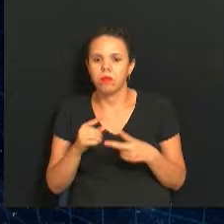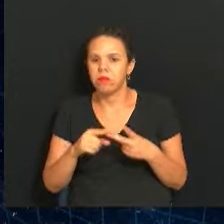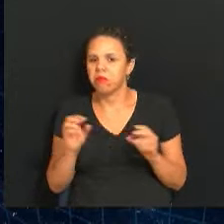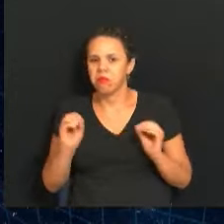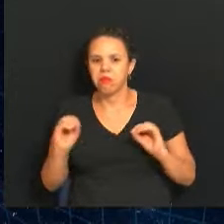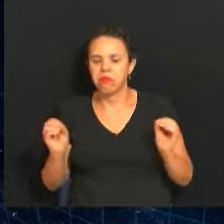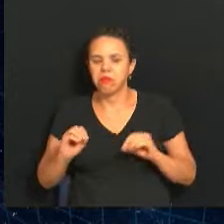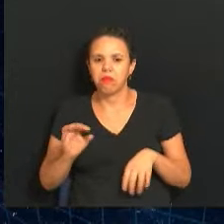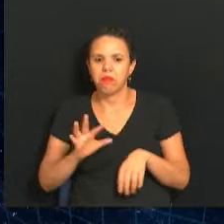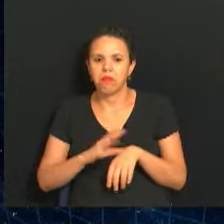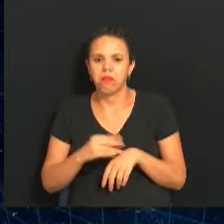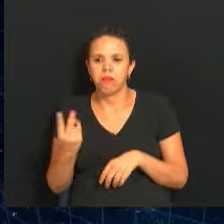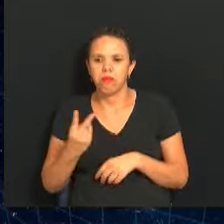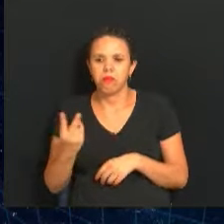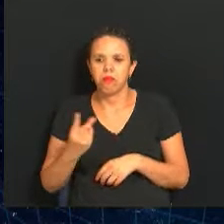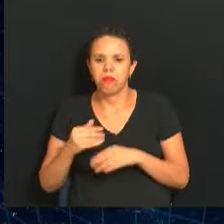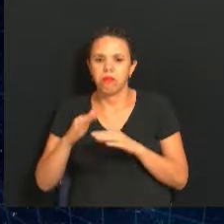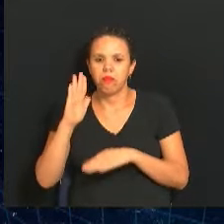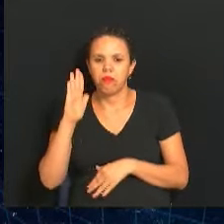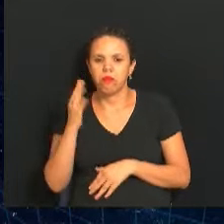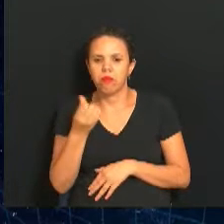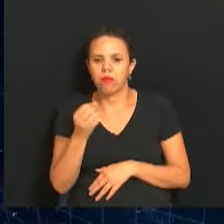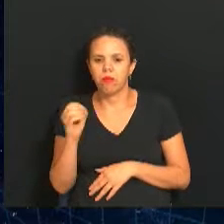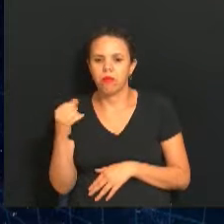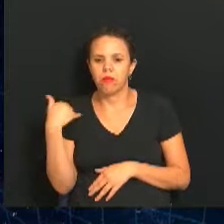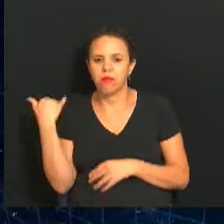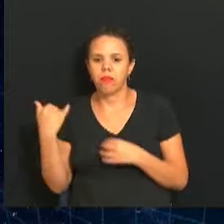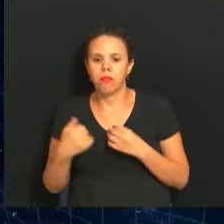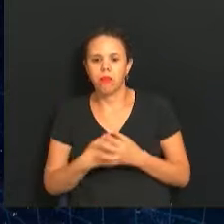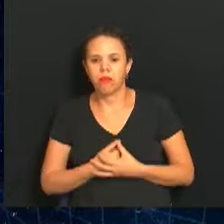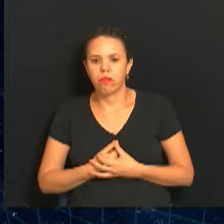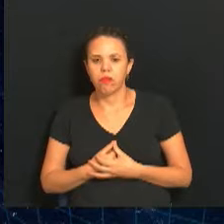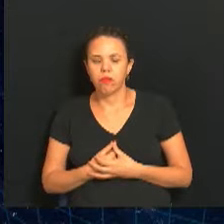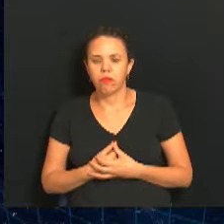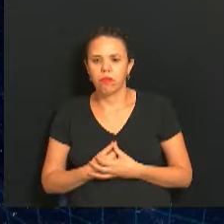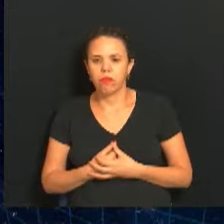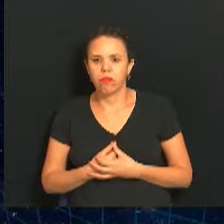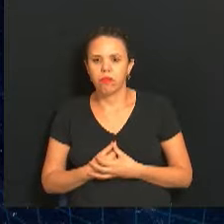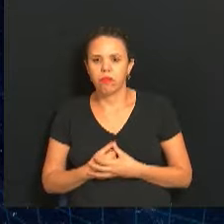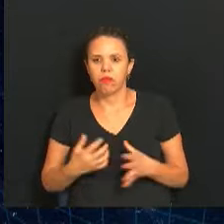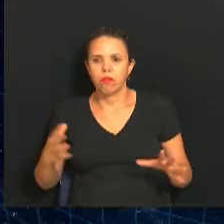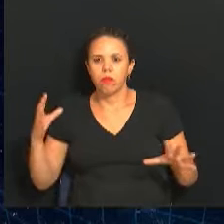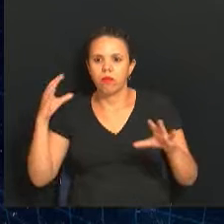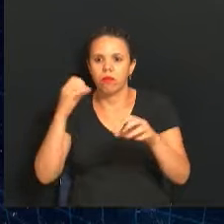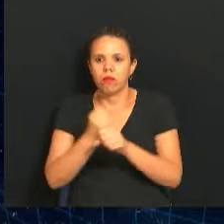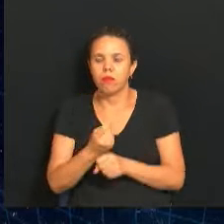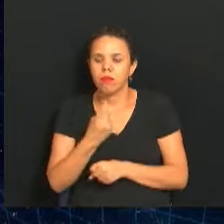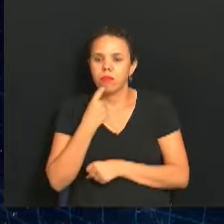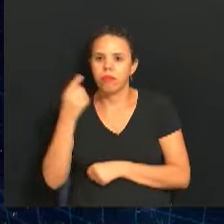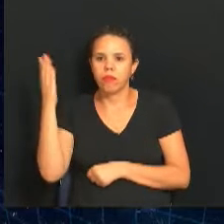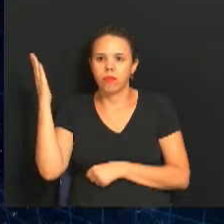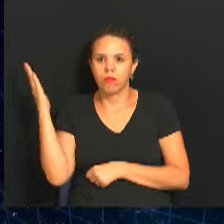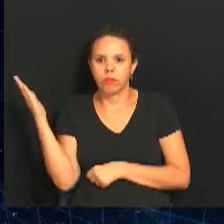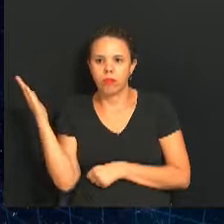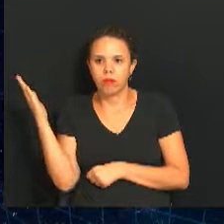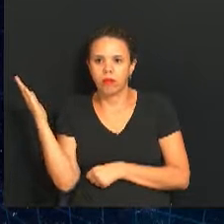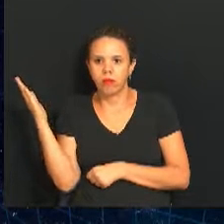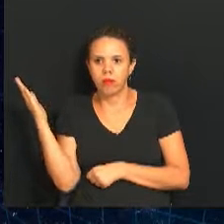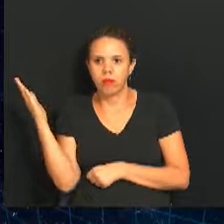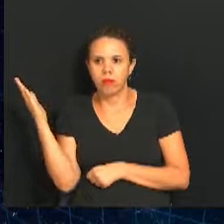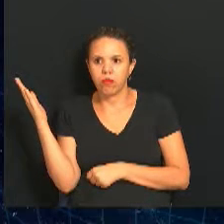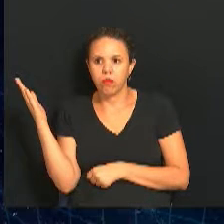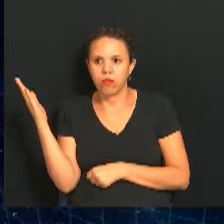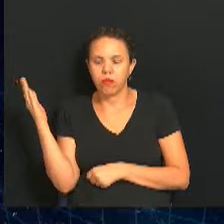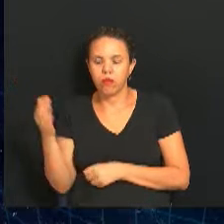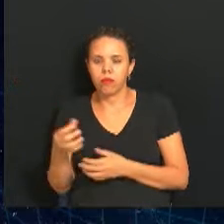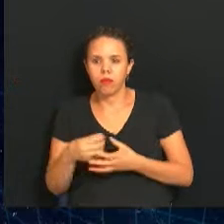não, ambos acima dos 60 anos. No total, aqui da cidade de Campinas,